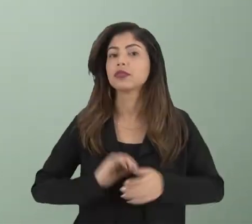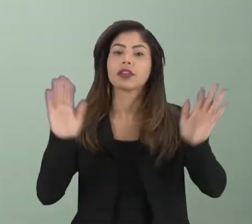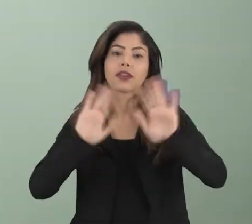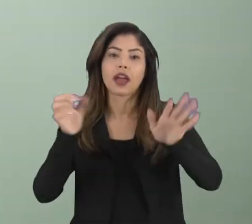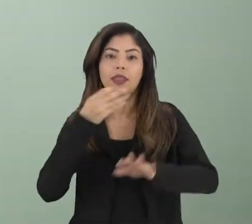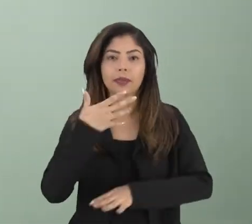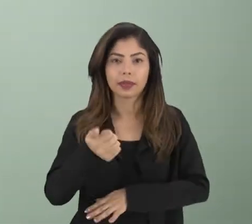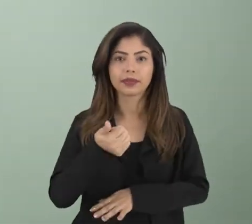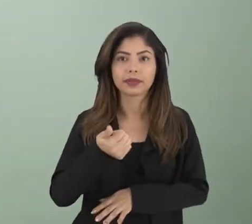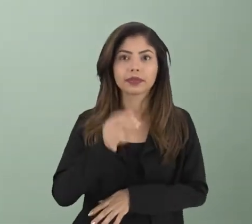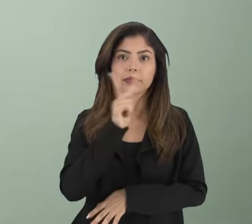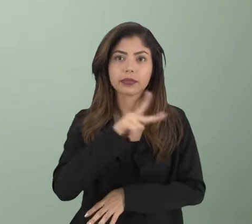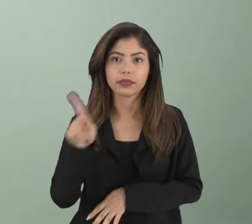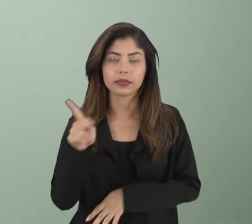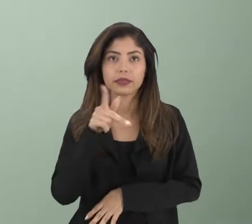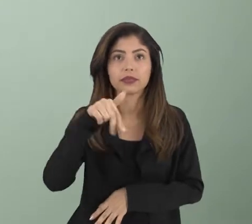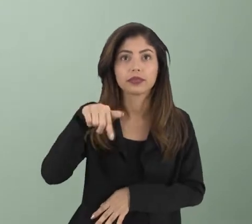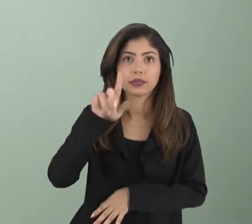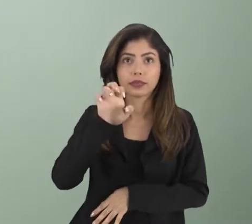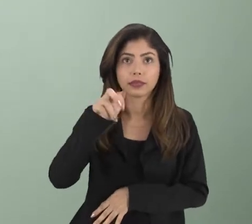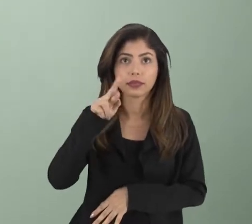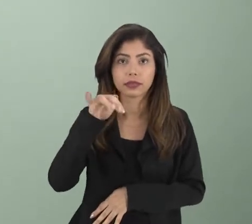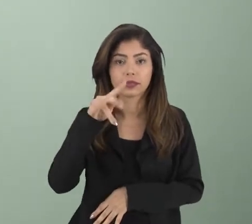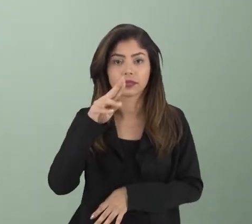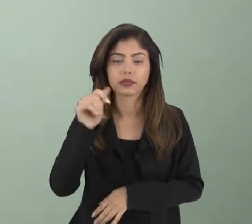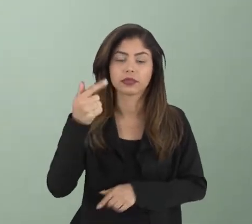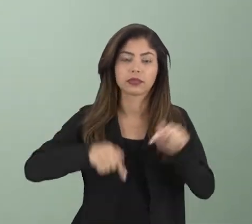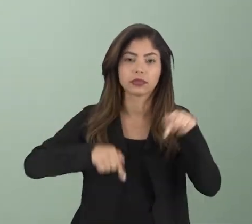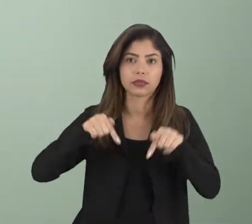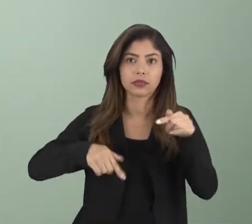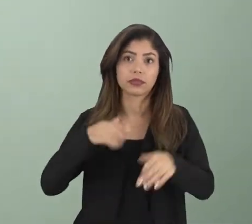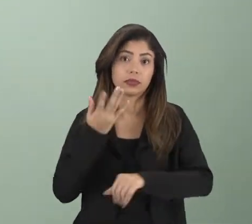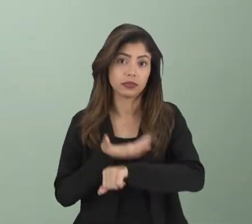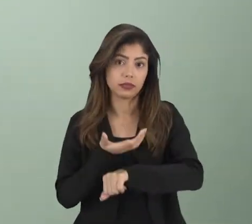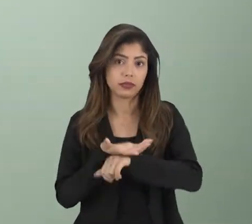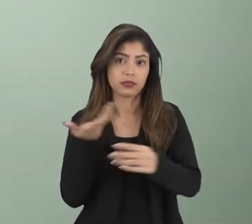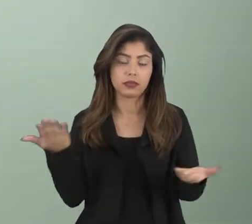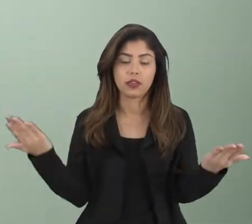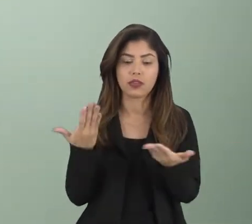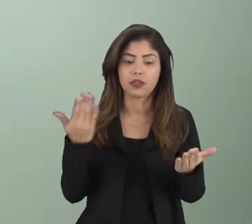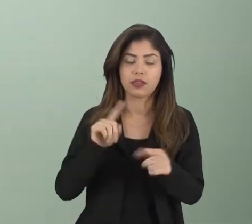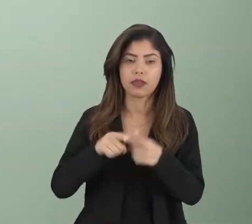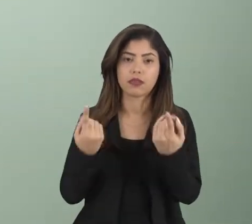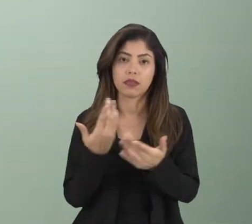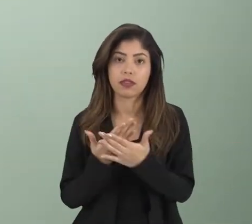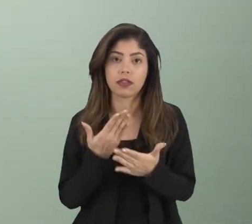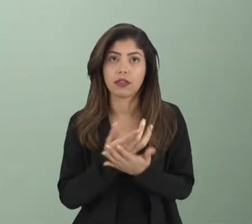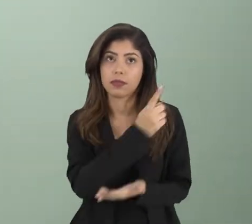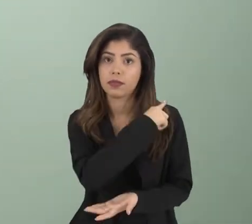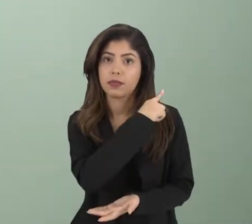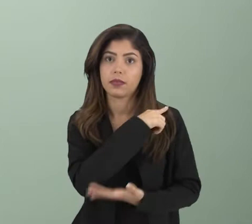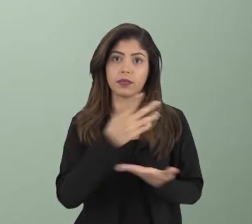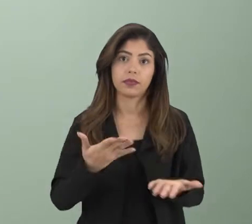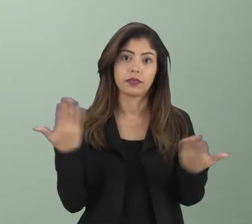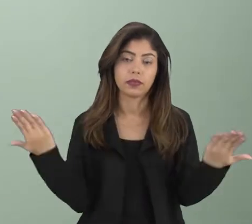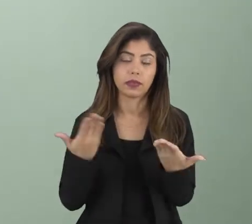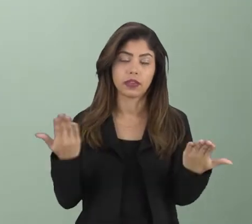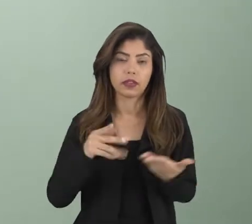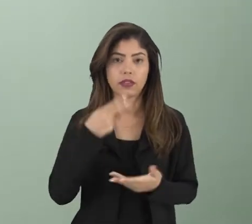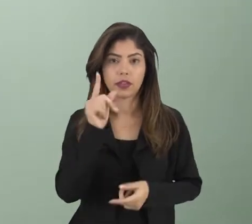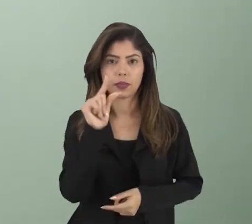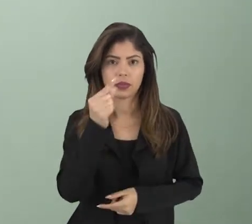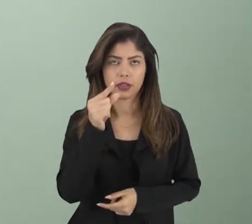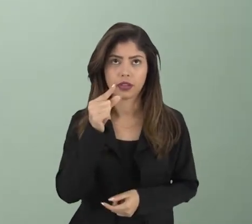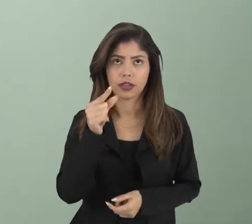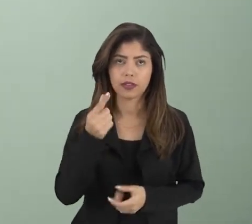Oi pessoal, tudo bem? Sou o professor Everton, professor de Química, e hoje nós vamos ter mais uma aula para a primeira série do ensino médio. Nessa aula nós vamos falar um